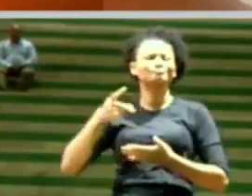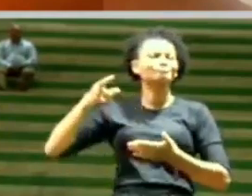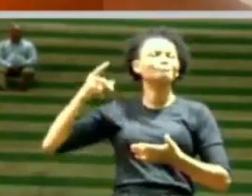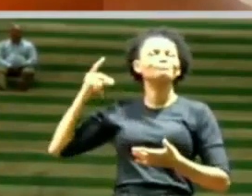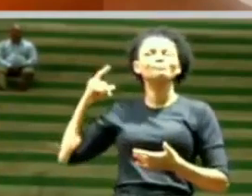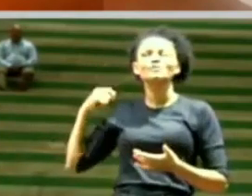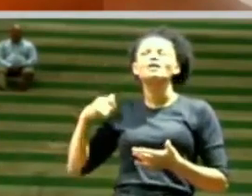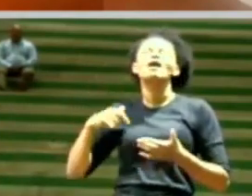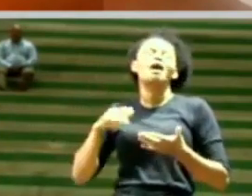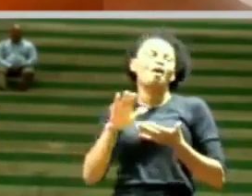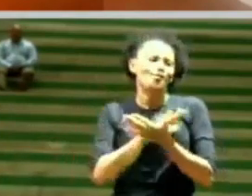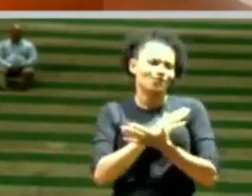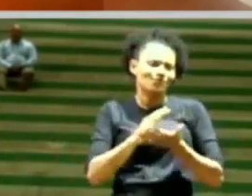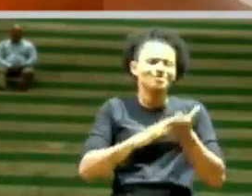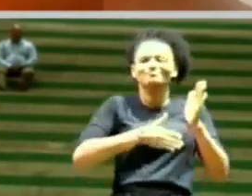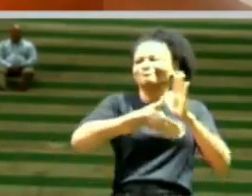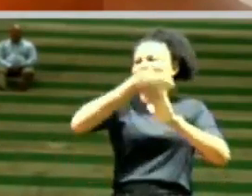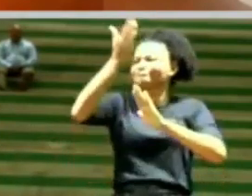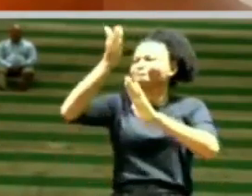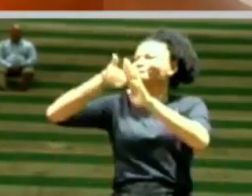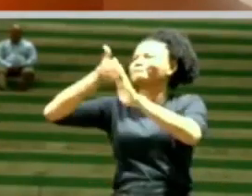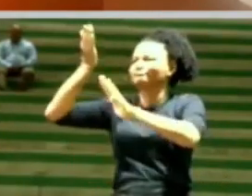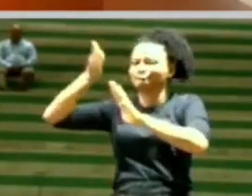fazia ainda algumas viagens para pregar.